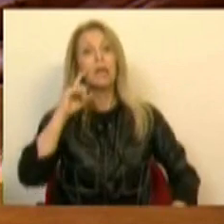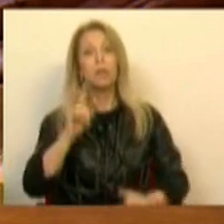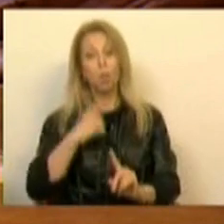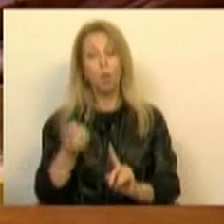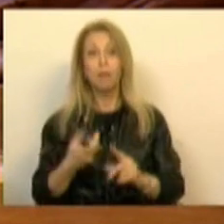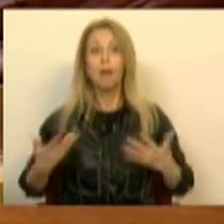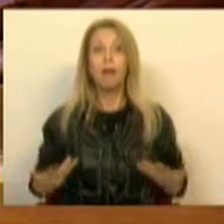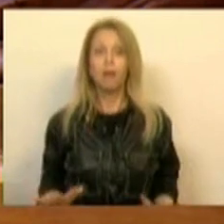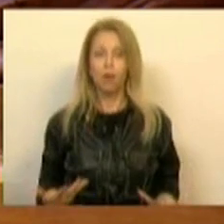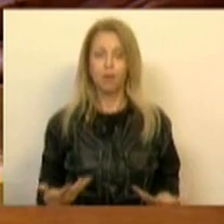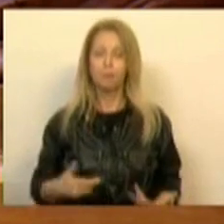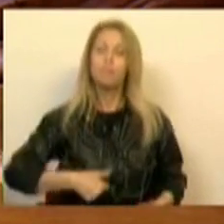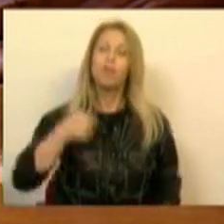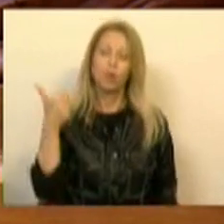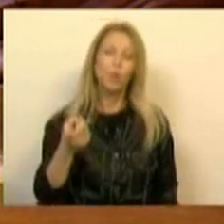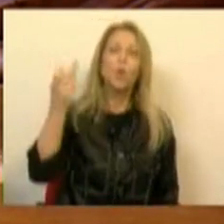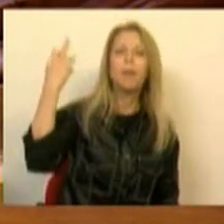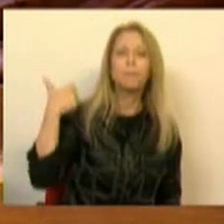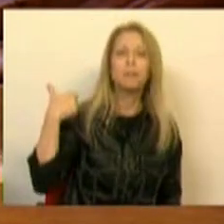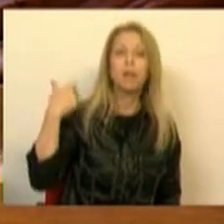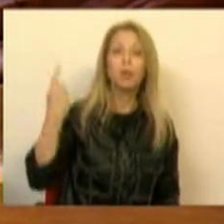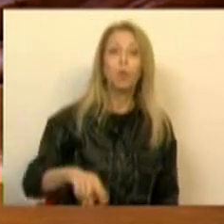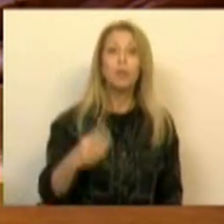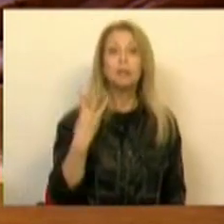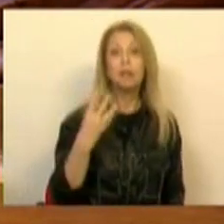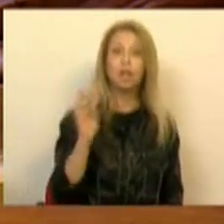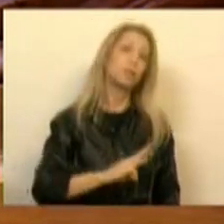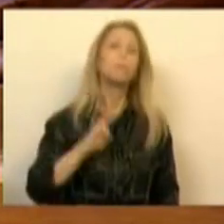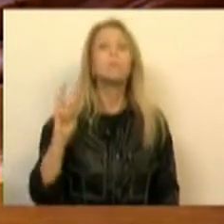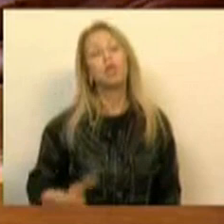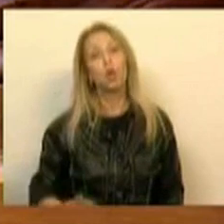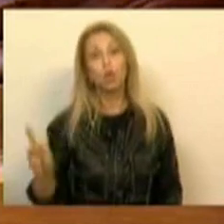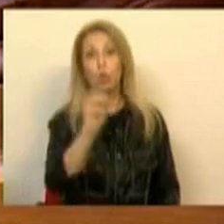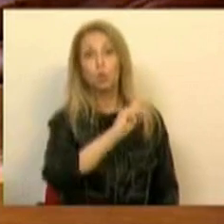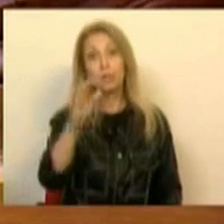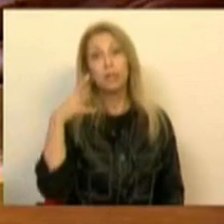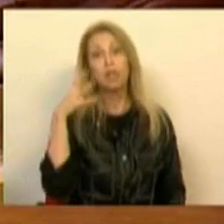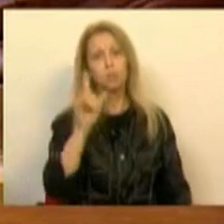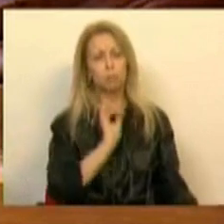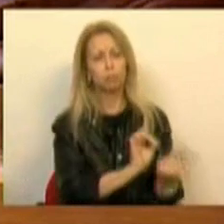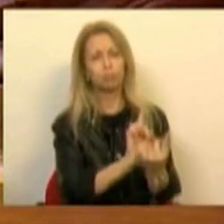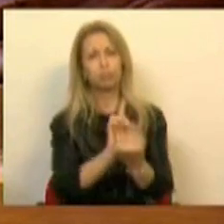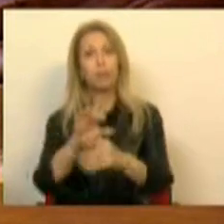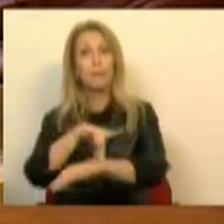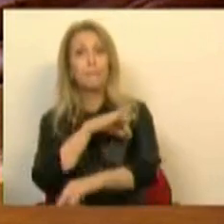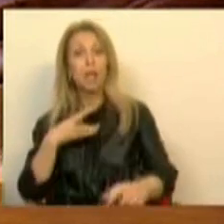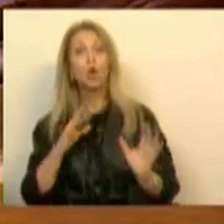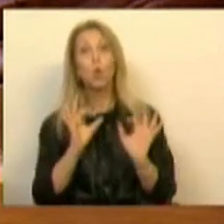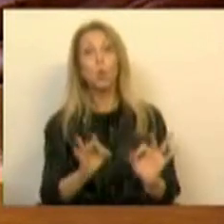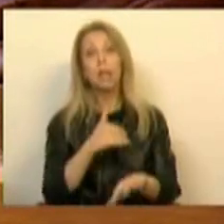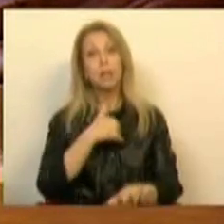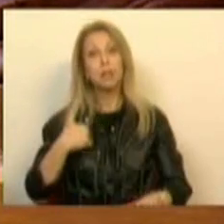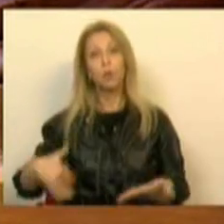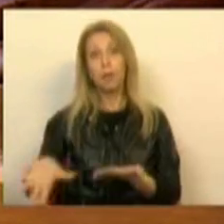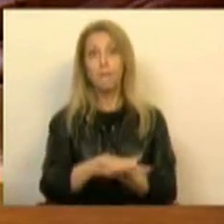ano, ou melhor, o ano passado, houve mais 3 milhões e 200 mil consultas nos cuidados de saúde primários